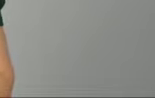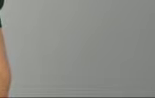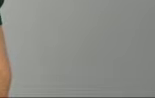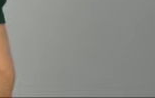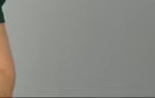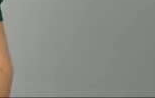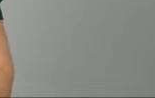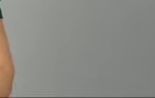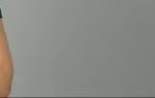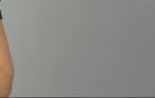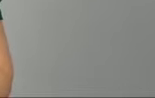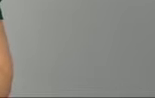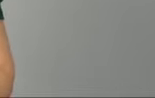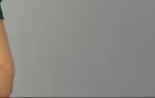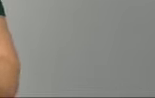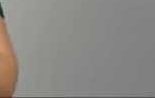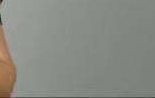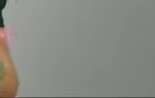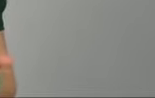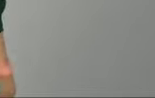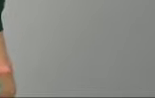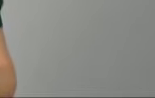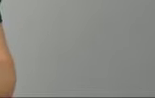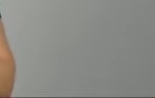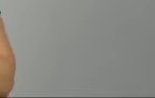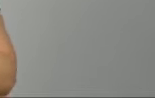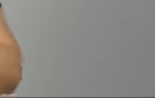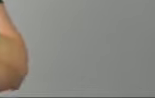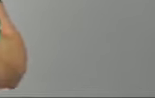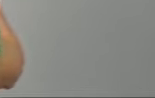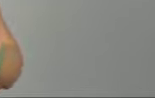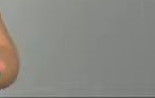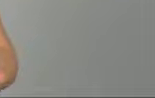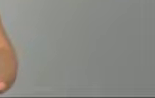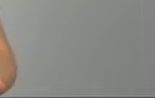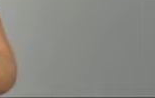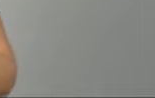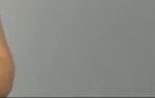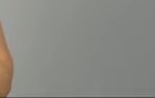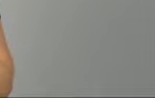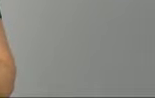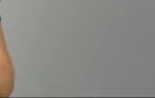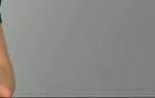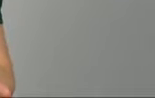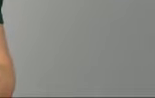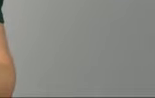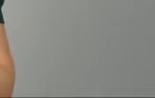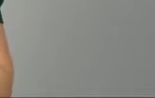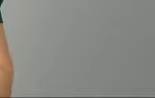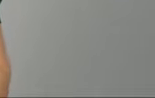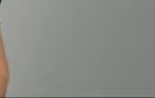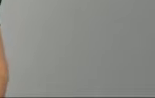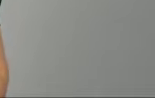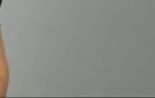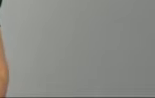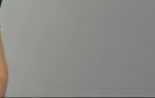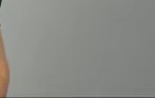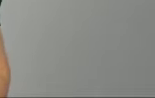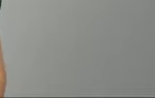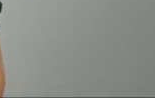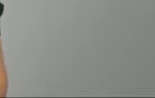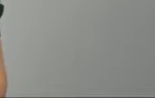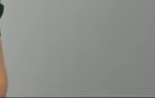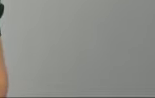prazer estar com vocês Espero que vocês tenham aprendido alguma coisa ou despertado o interesse EA gente tá disposição também para